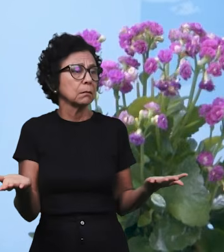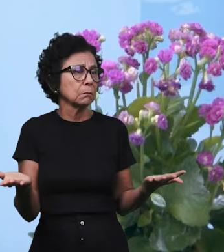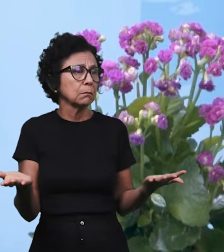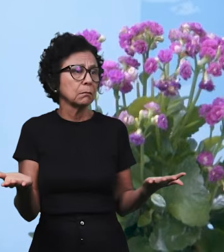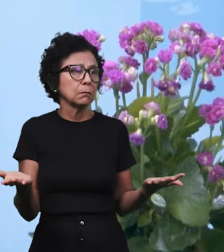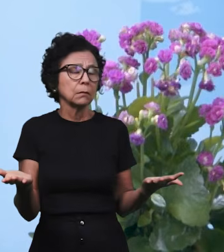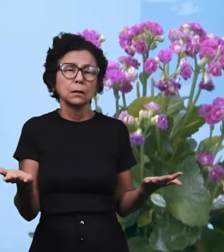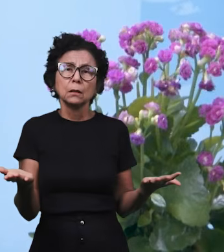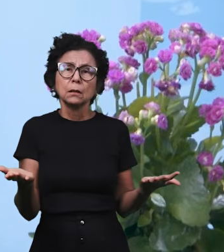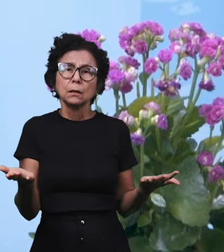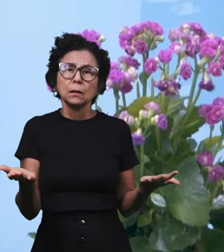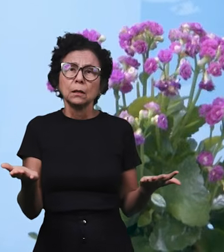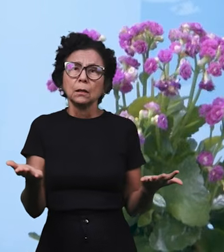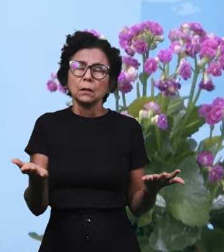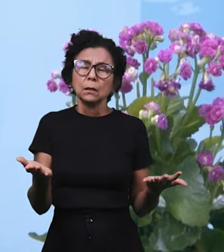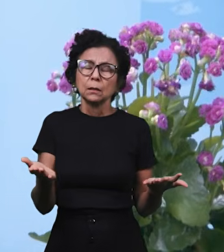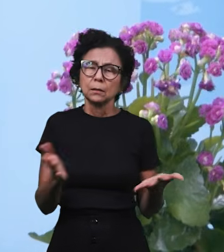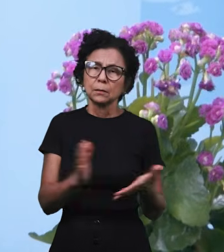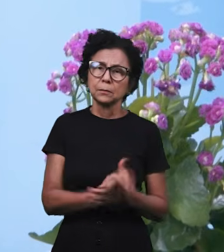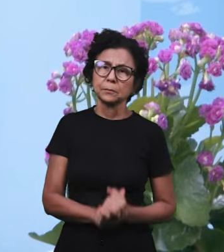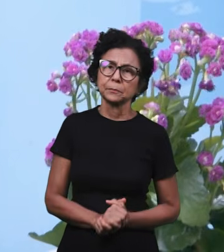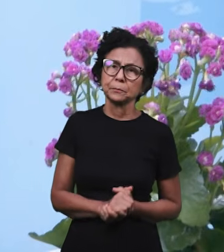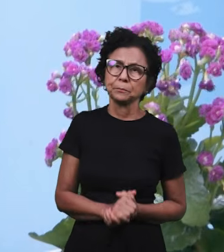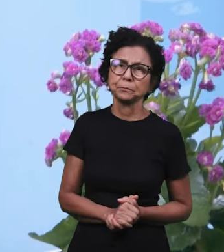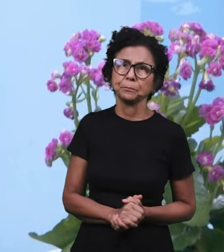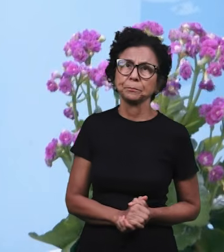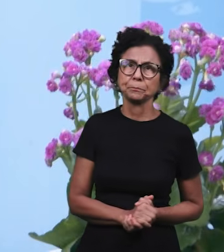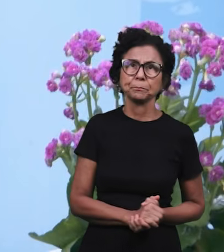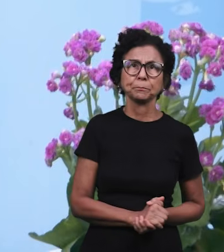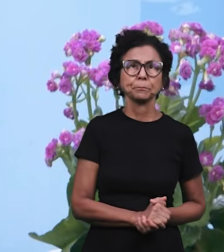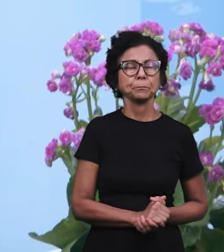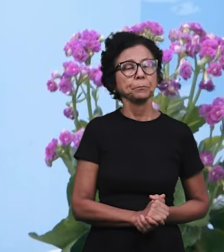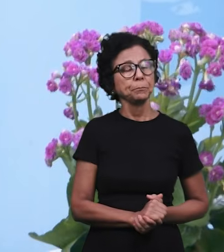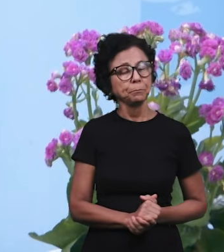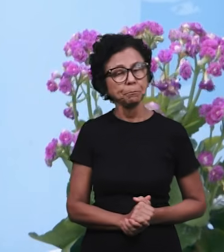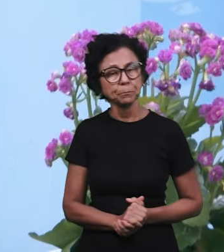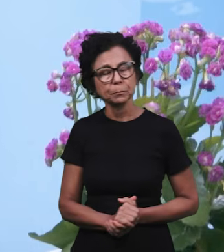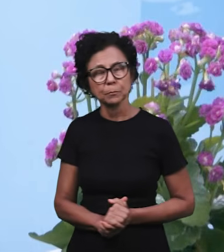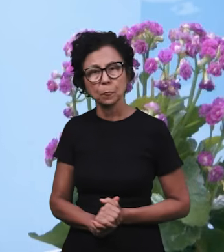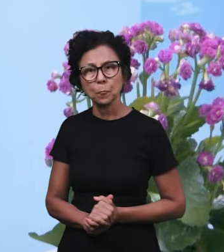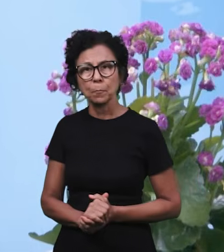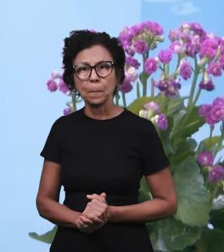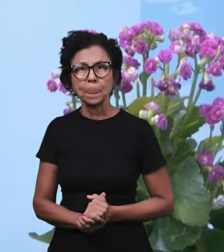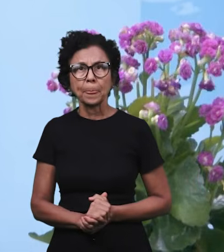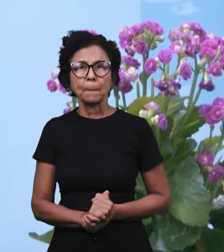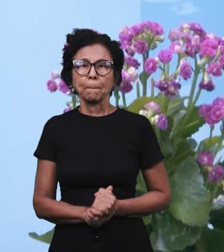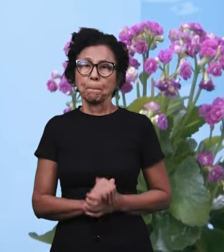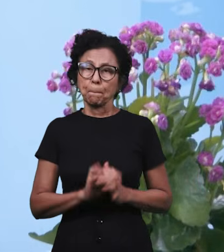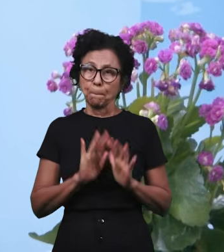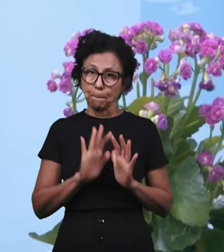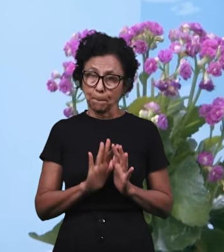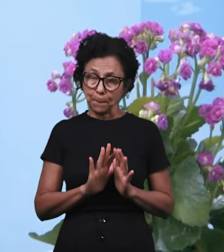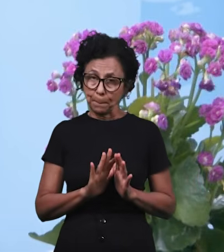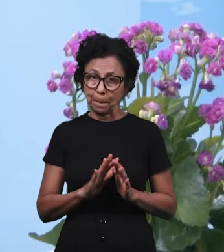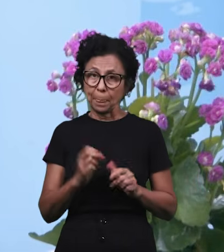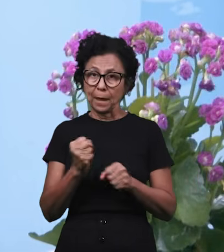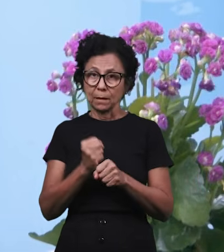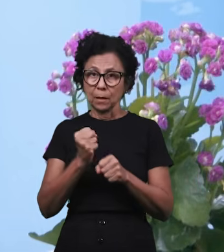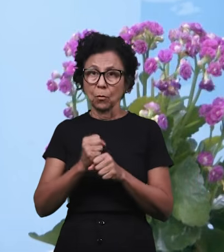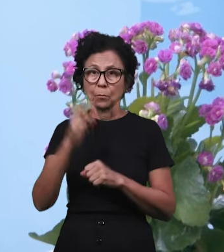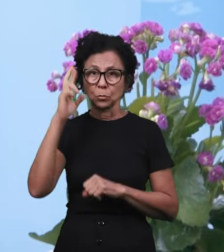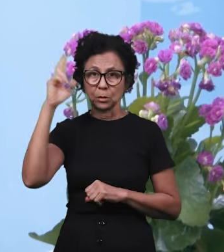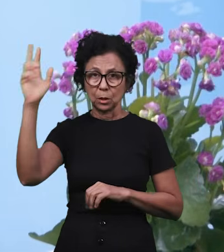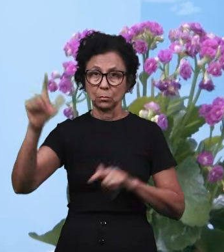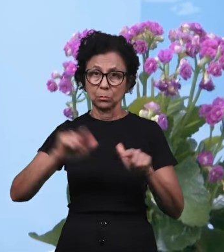literatura? Irmãos, a gente tem que lembrar que a maioria é voluntário na obra do